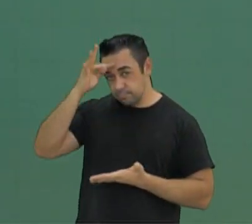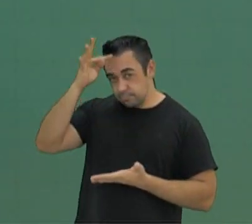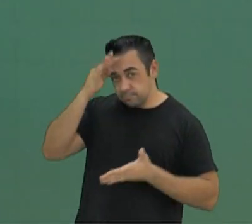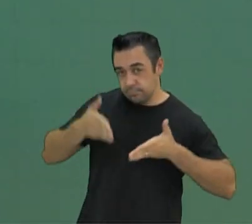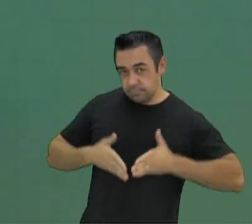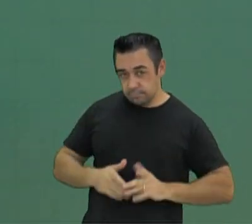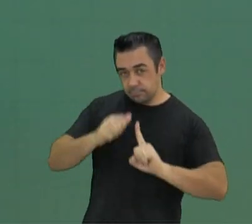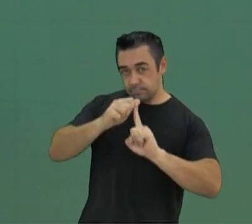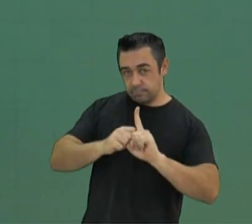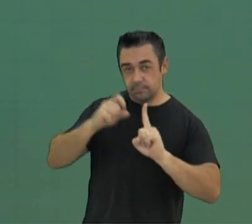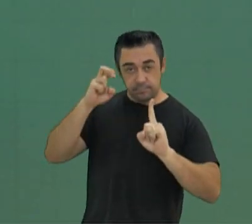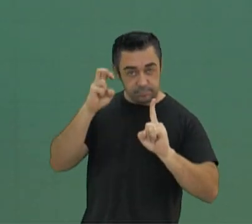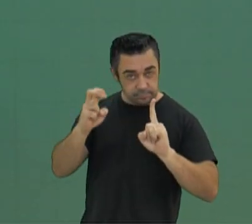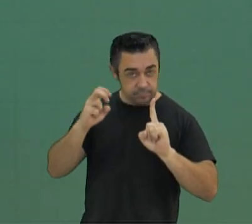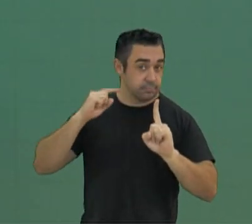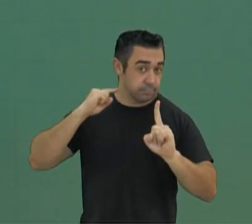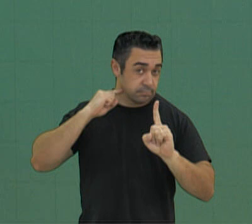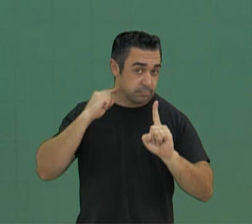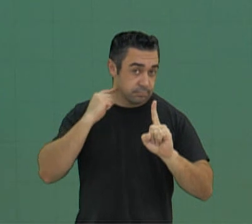no mês 5